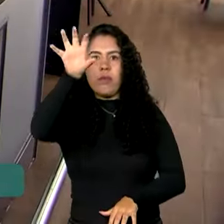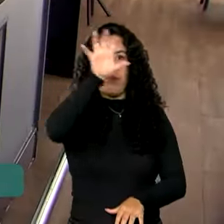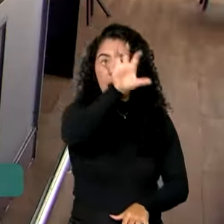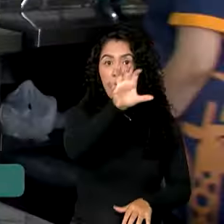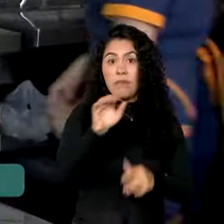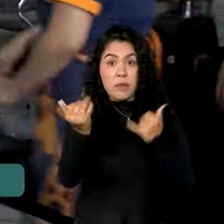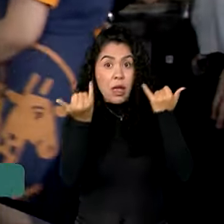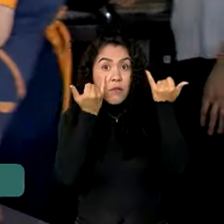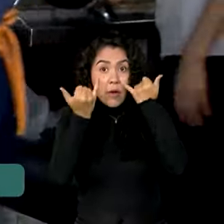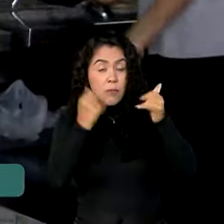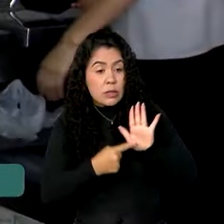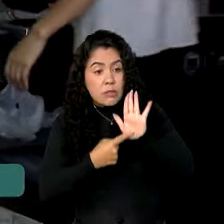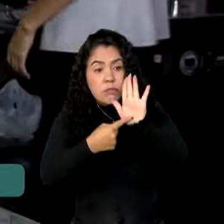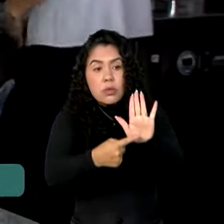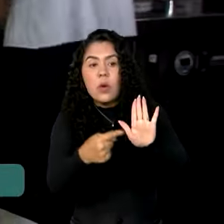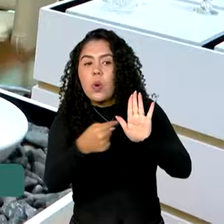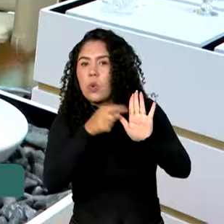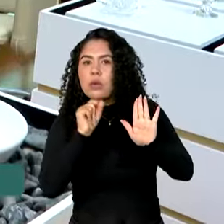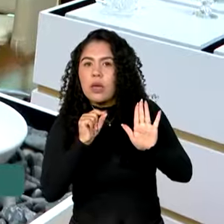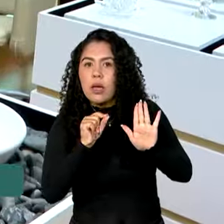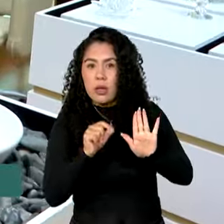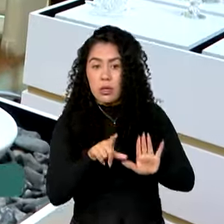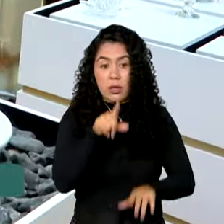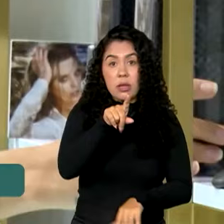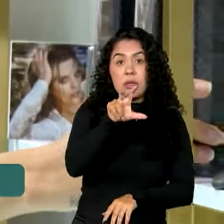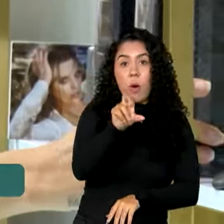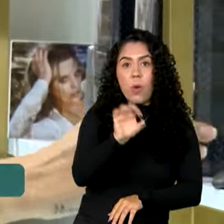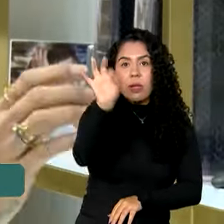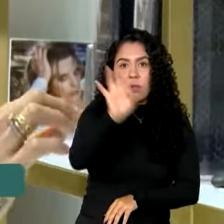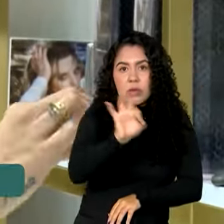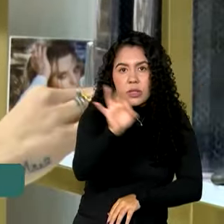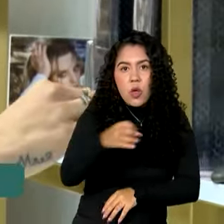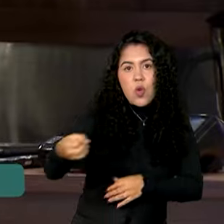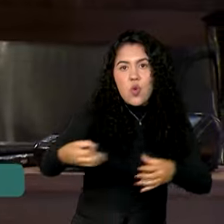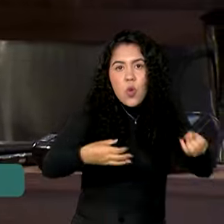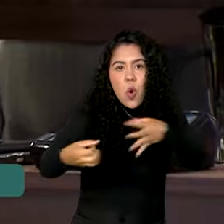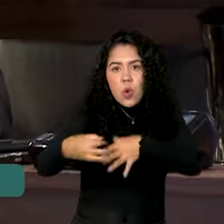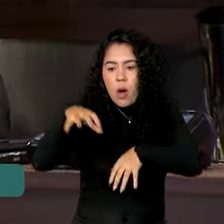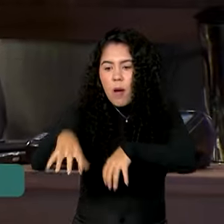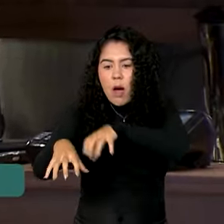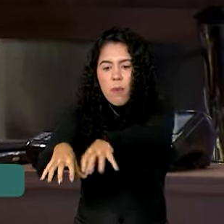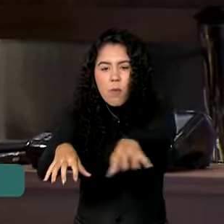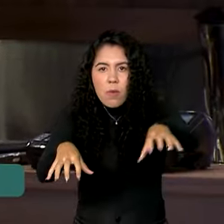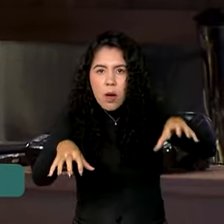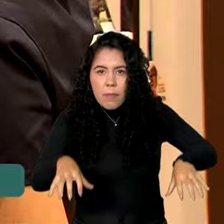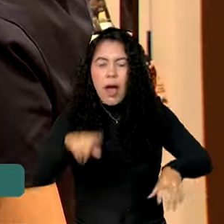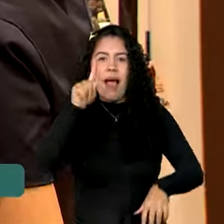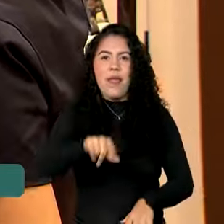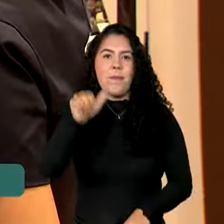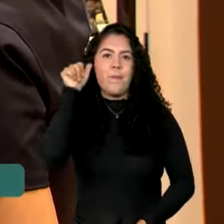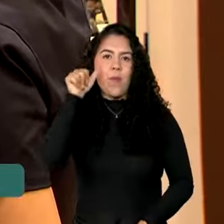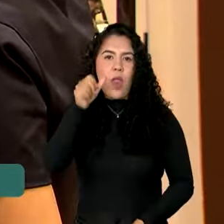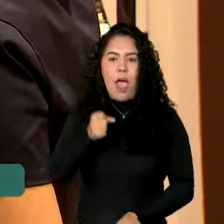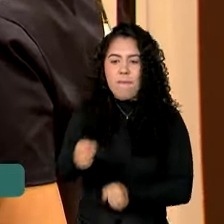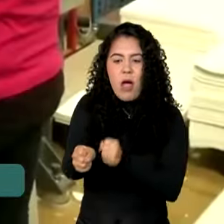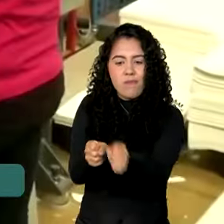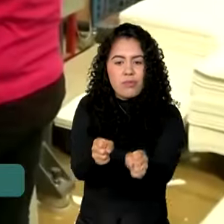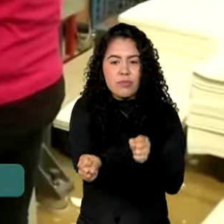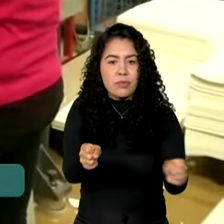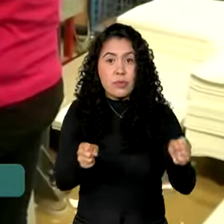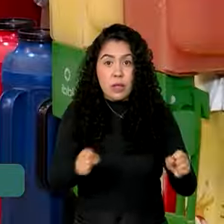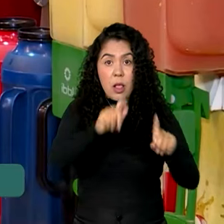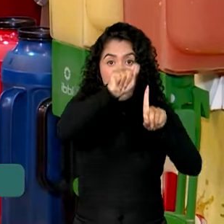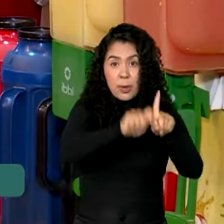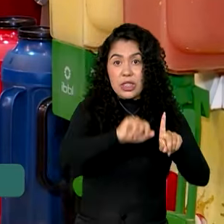dados também revelam que mais da metade dos novos postos foram ocupados por mulheres. No acumulado de janeiro a